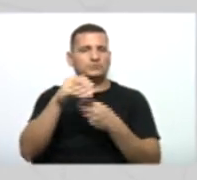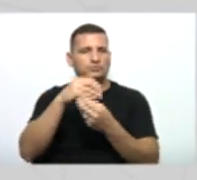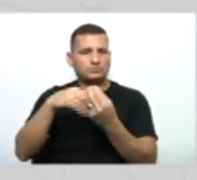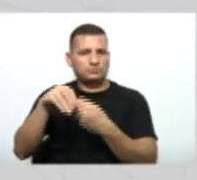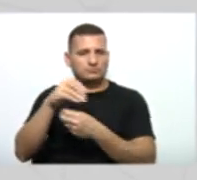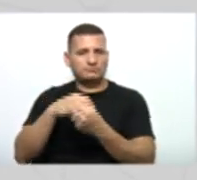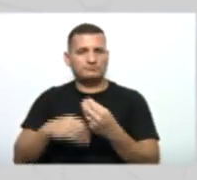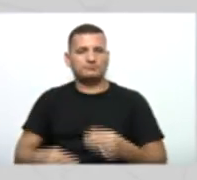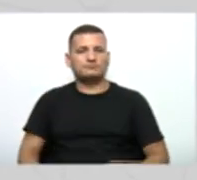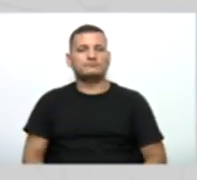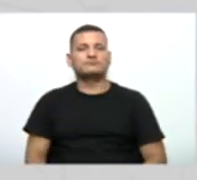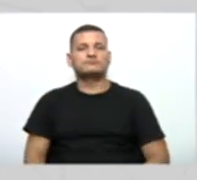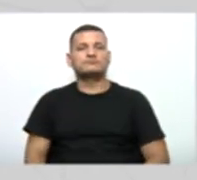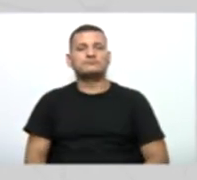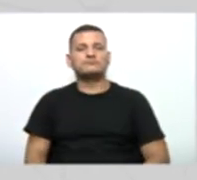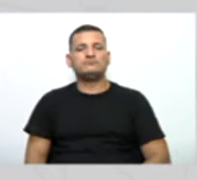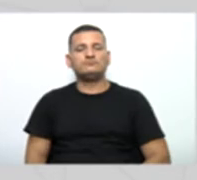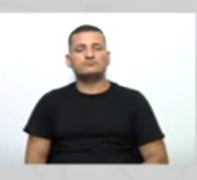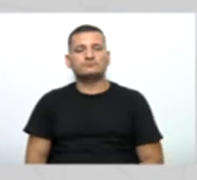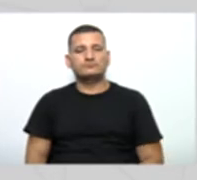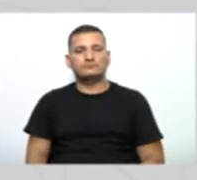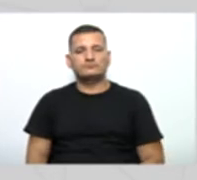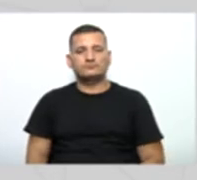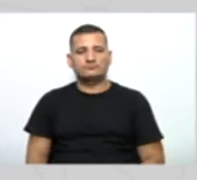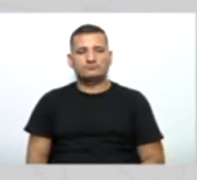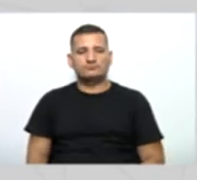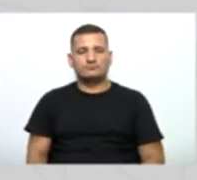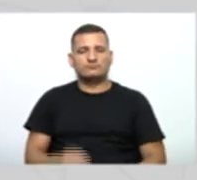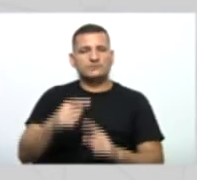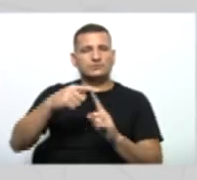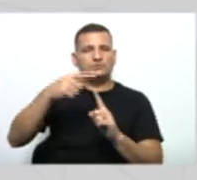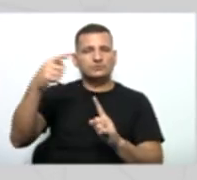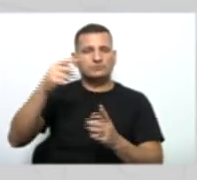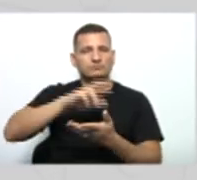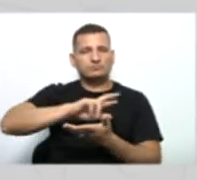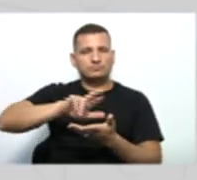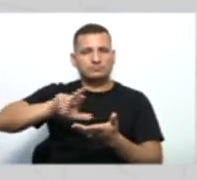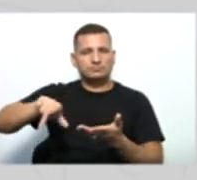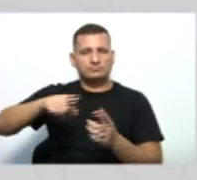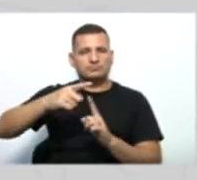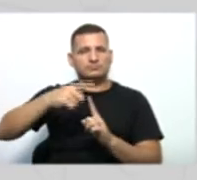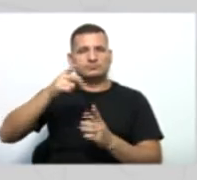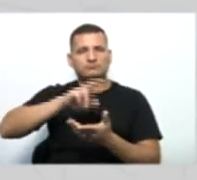valores de vários tipos.